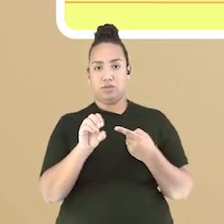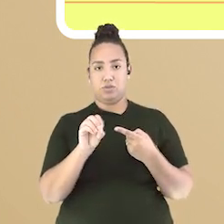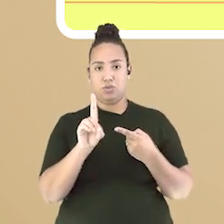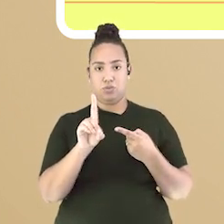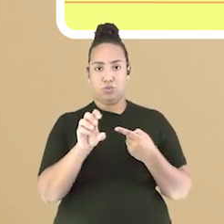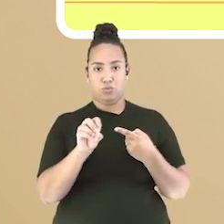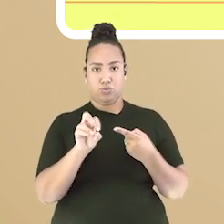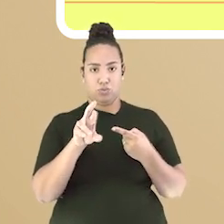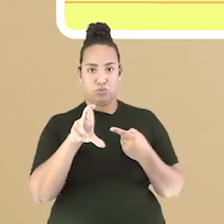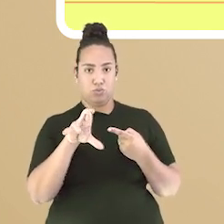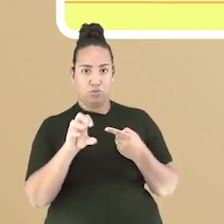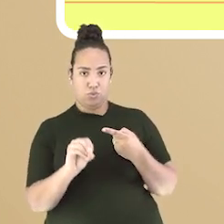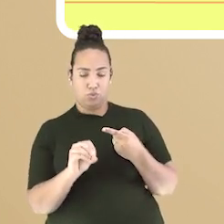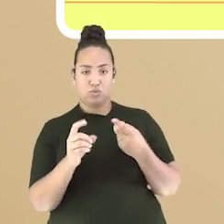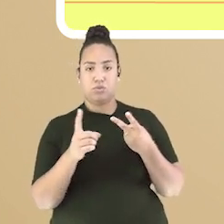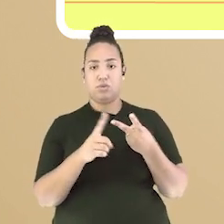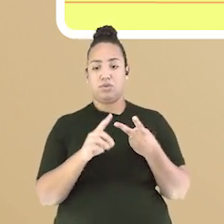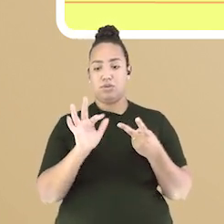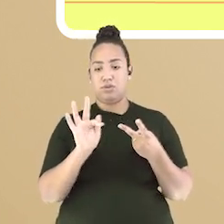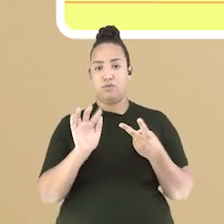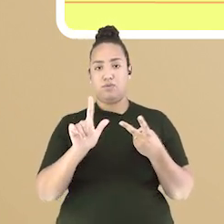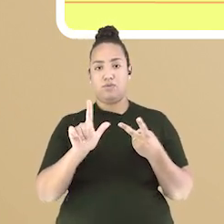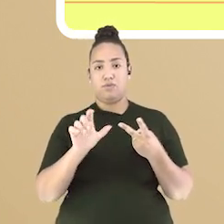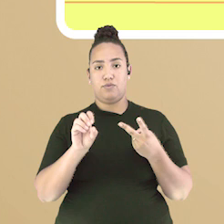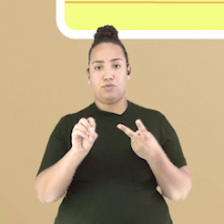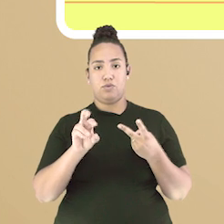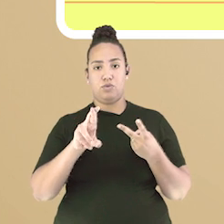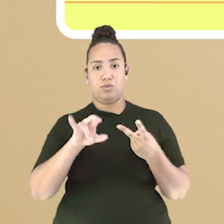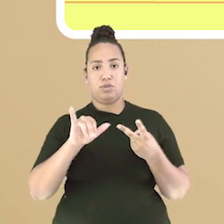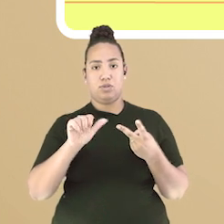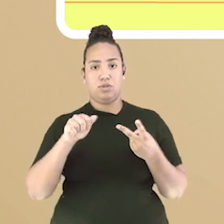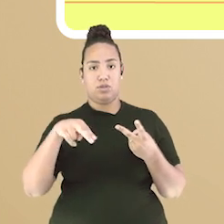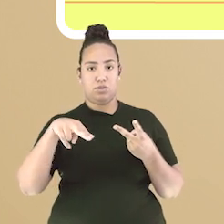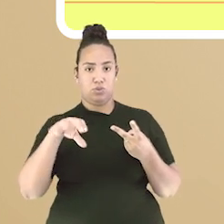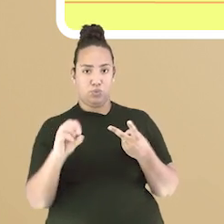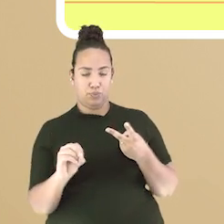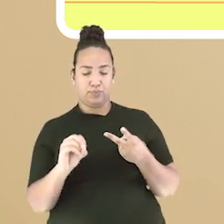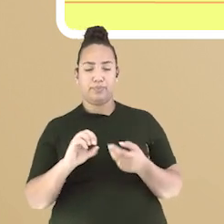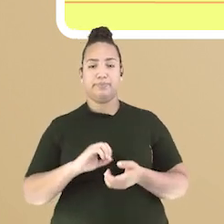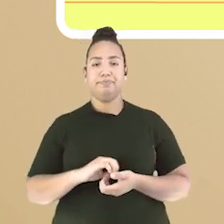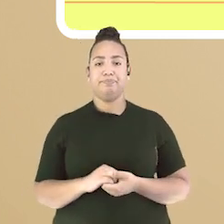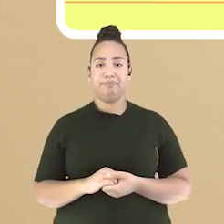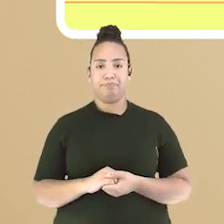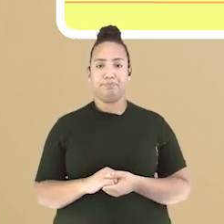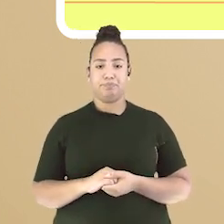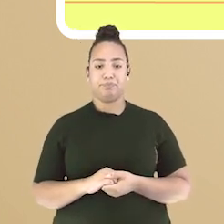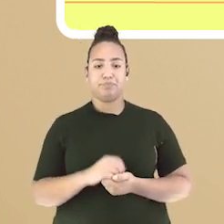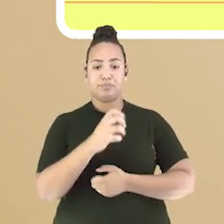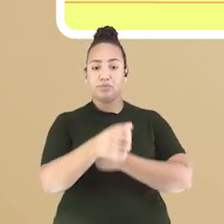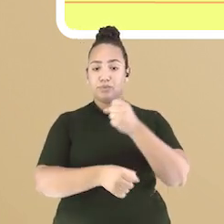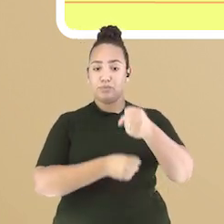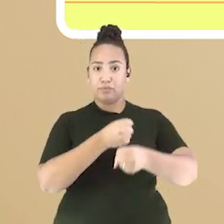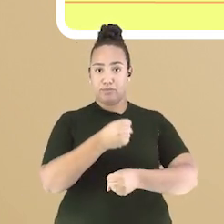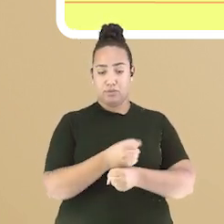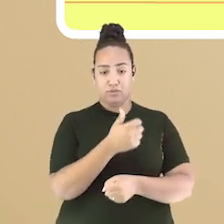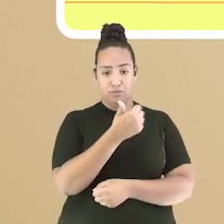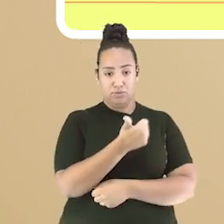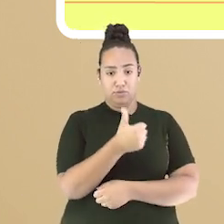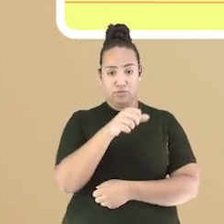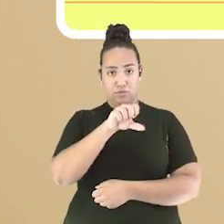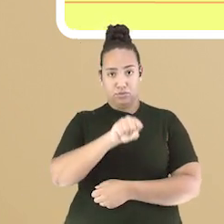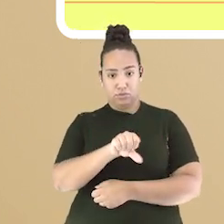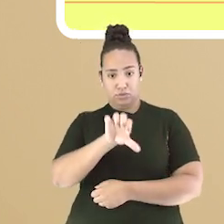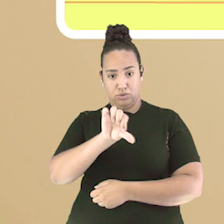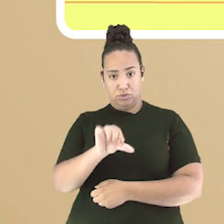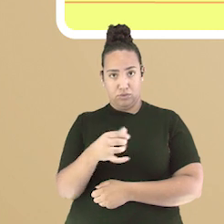escalão. O Marechal Deodoro da Fonseca e o Marechal Floriano Peixoto. De